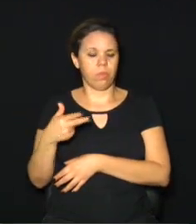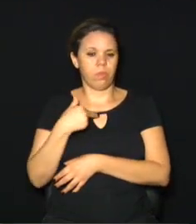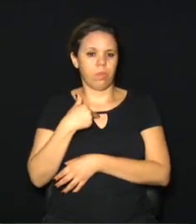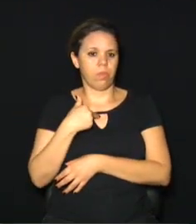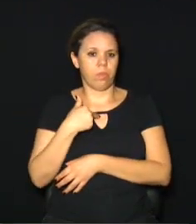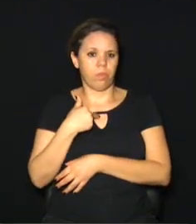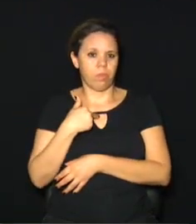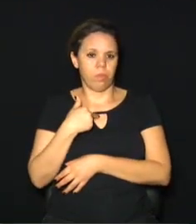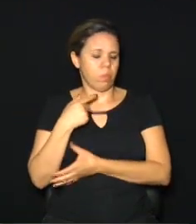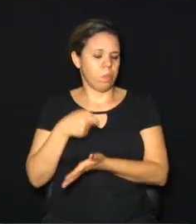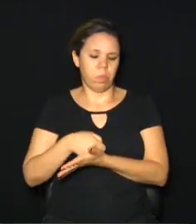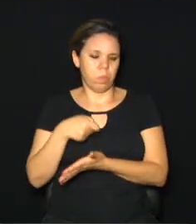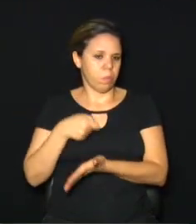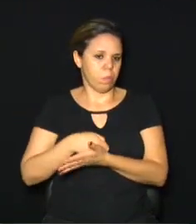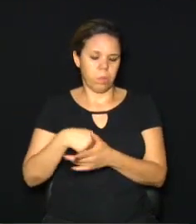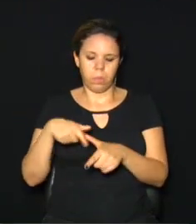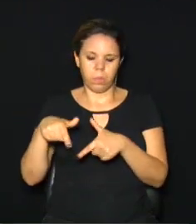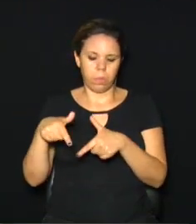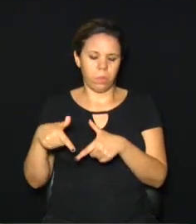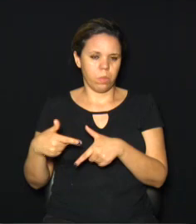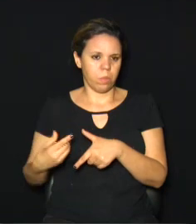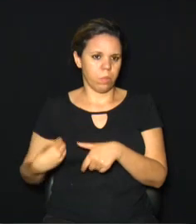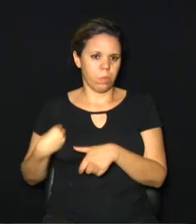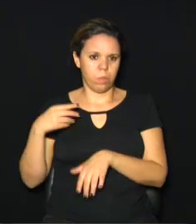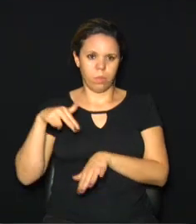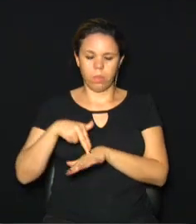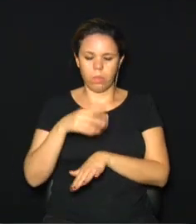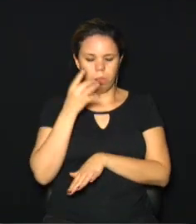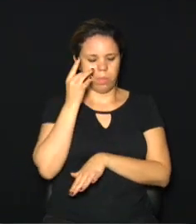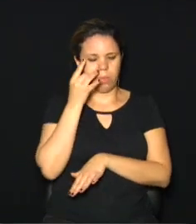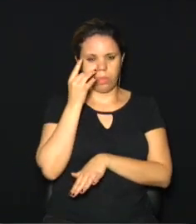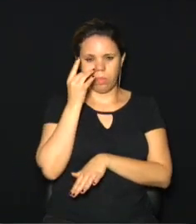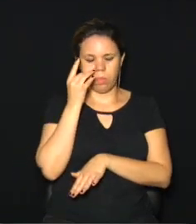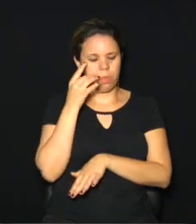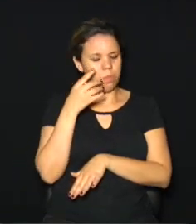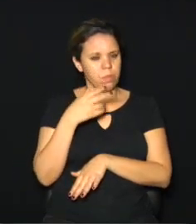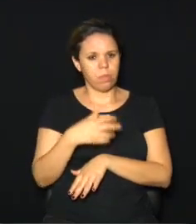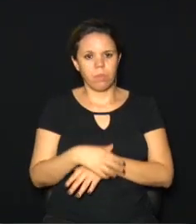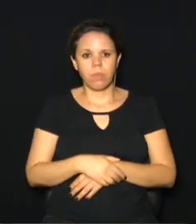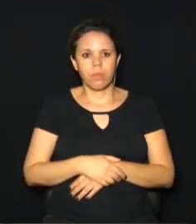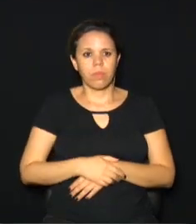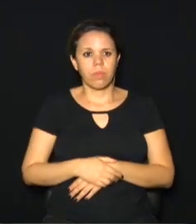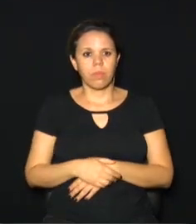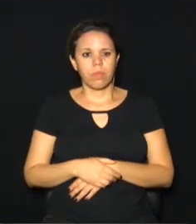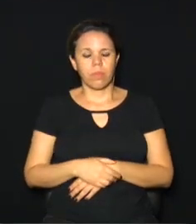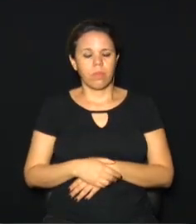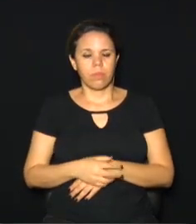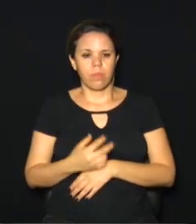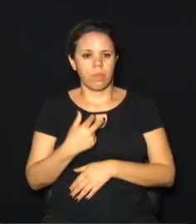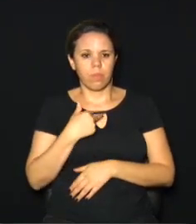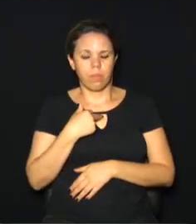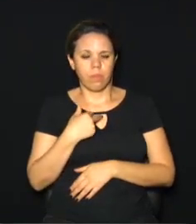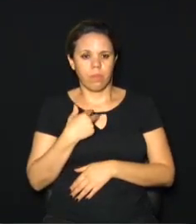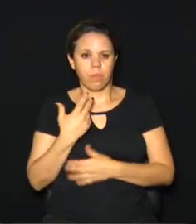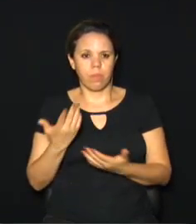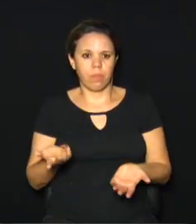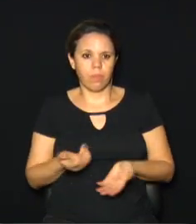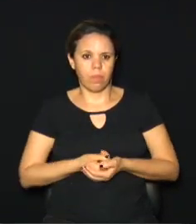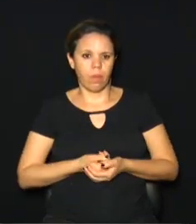poderá exigir o trabalho de um trabalhador que está numa situação de risco, né? Então, isso não pode, né? Então,